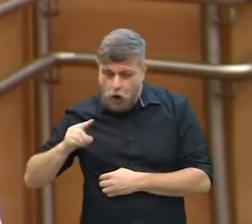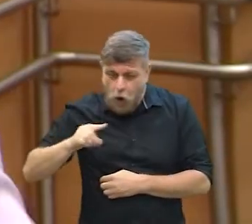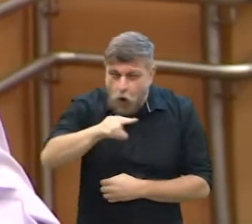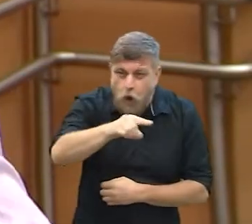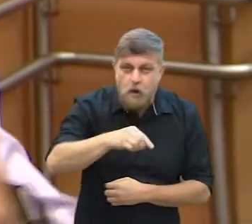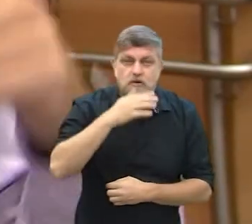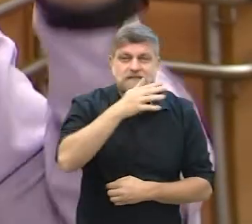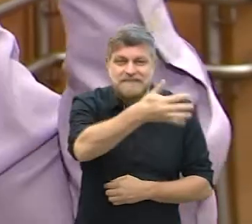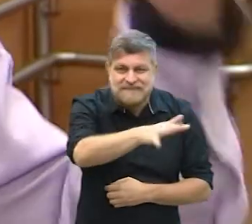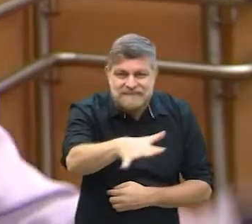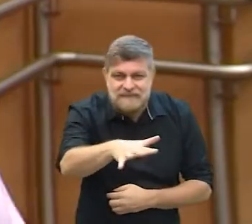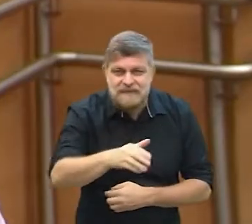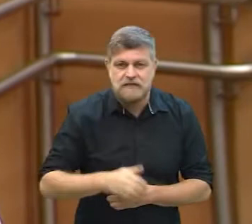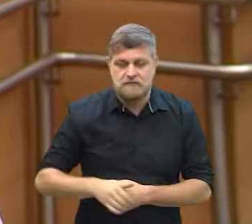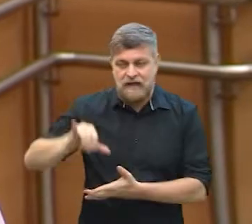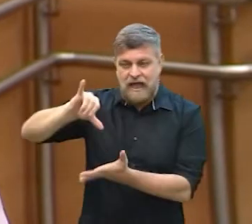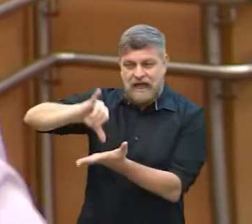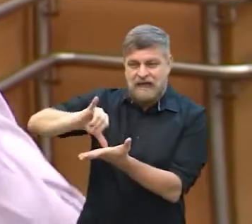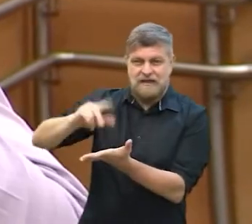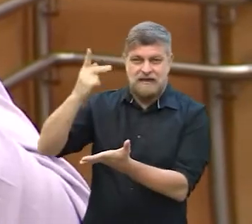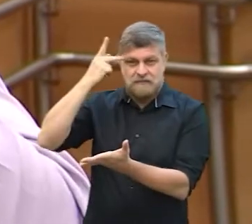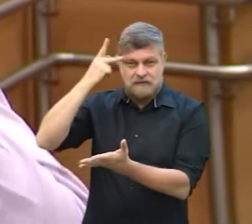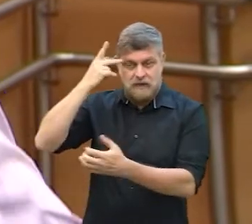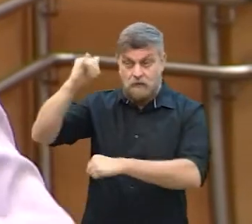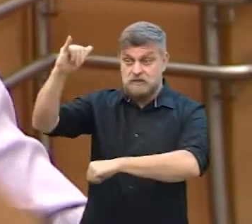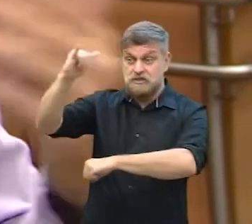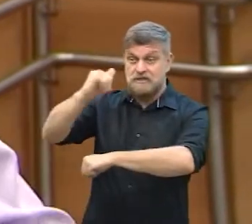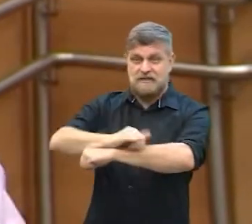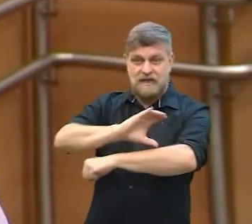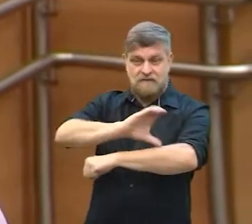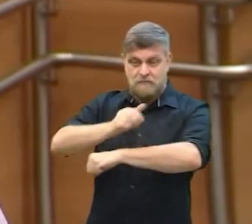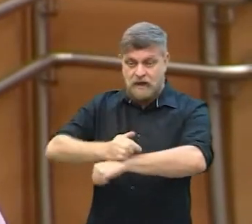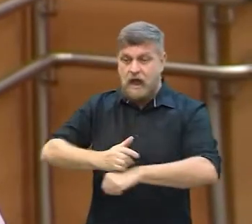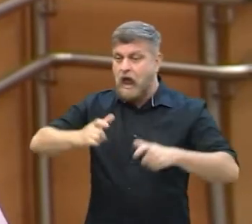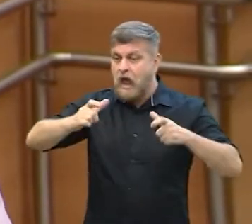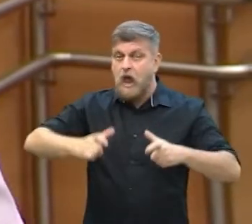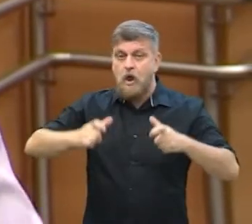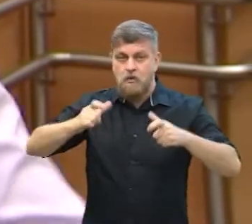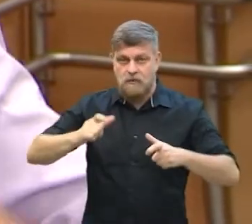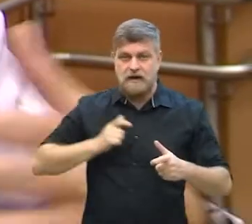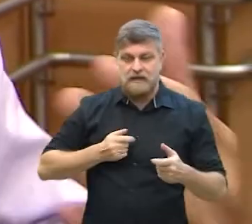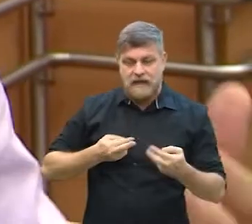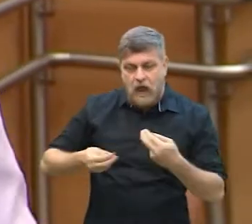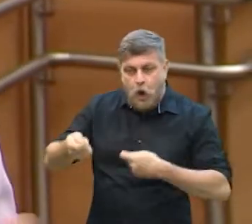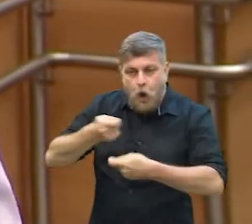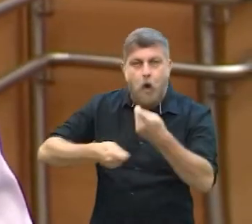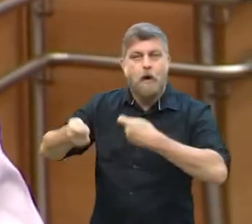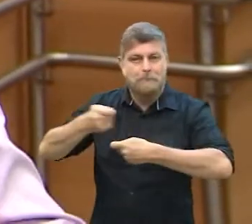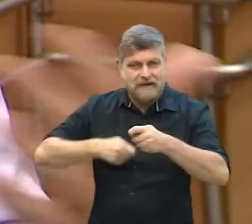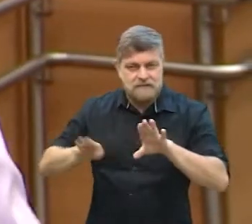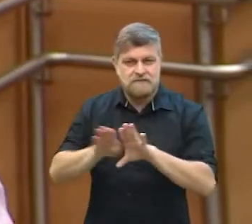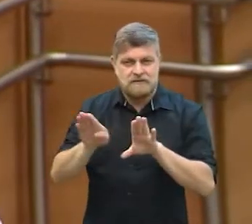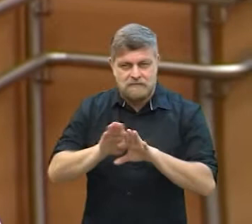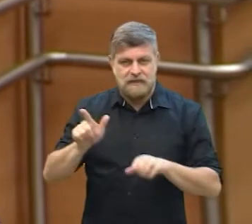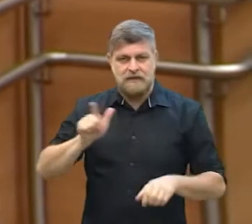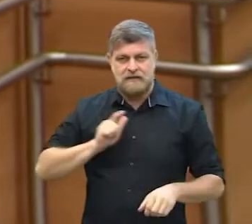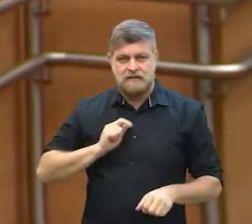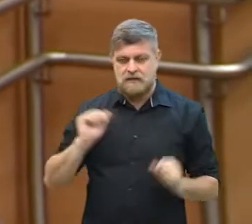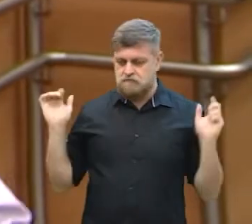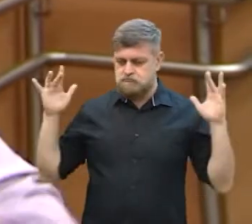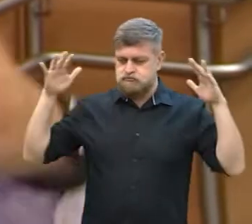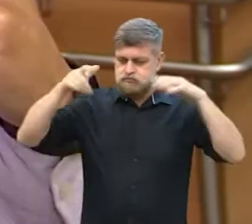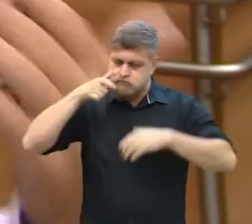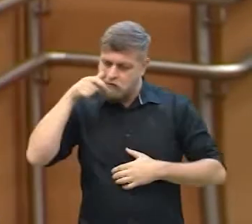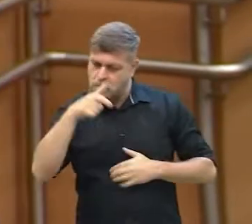do Porto de Santos, 90 quilômetros da capital. Então, assim, o aeroporto de Viracopos é totalmente favorável a negócios. Campinas